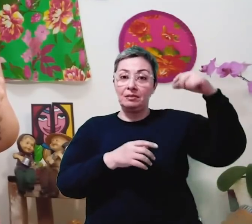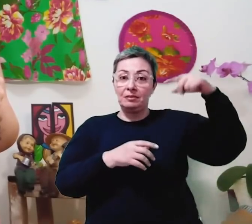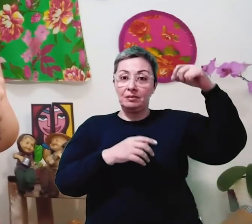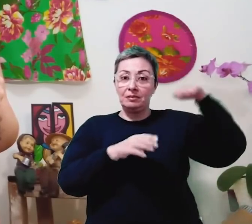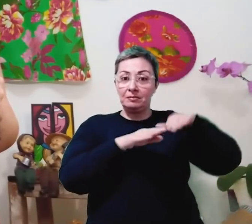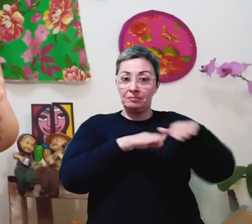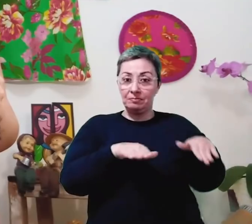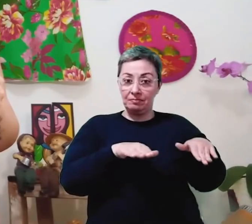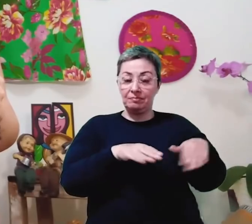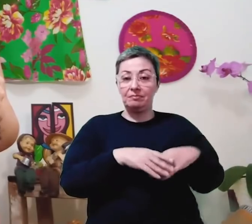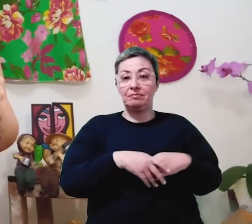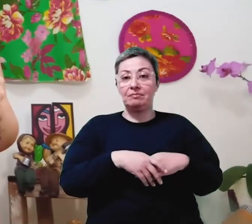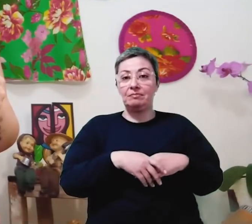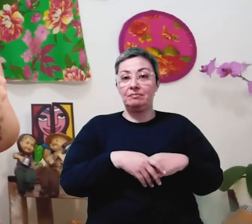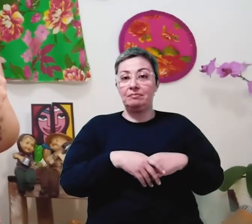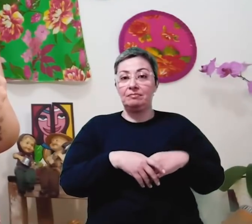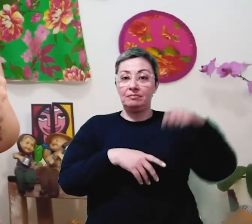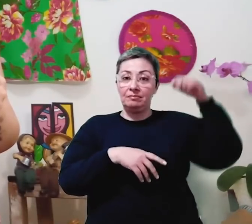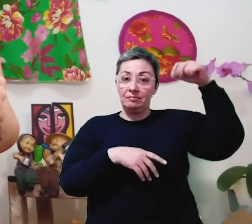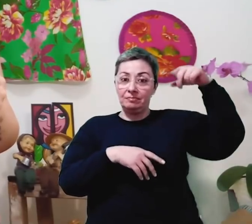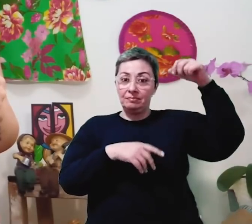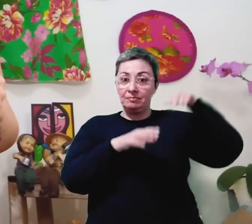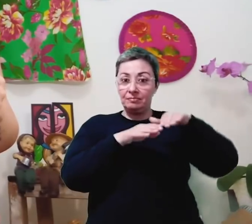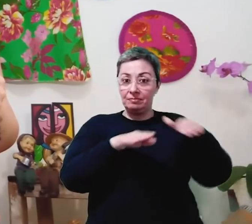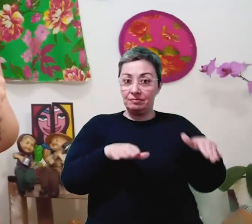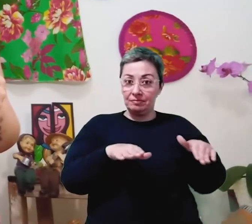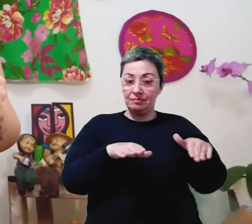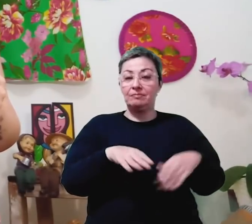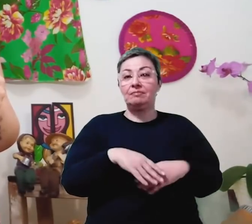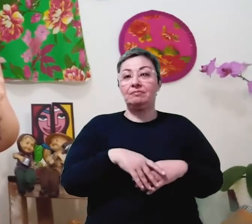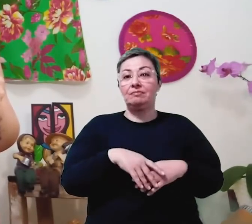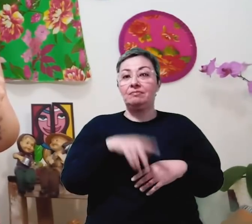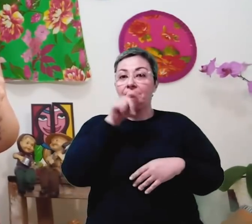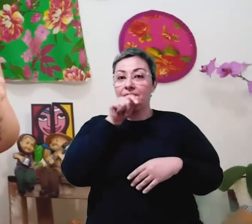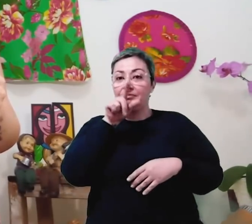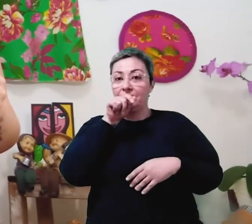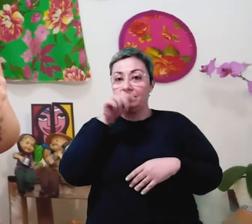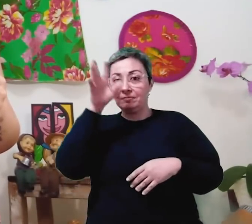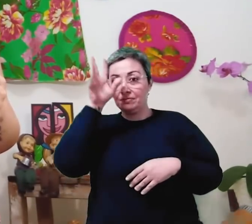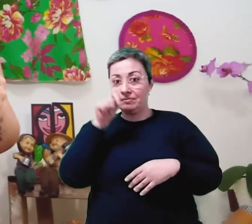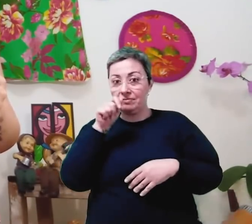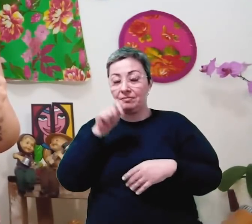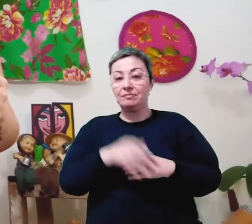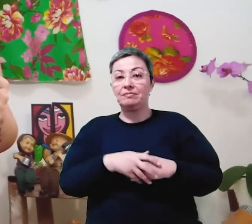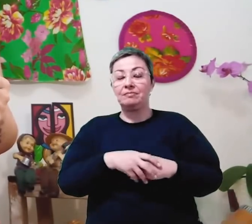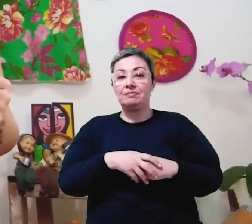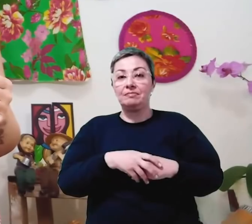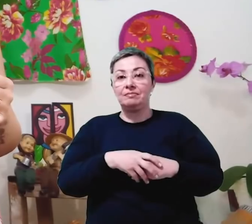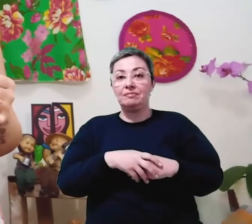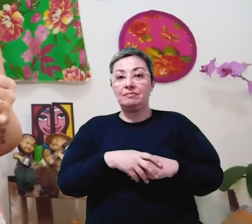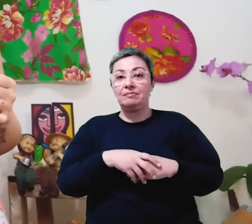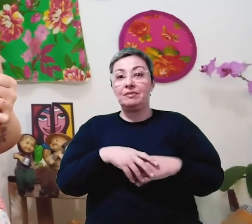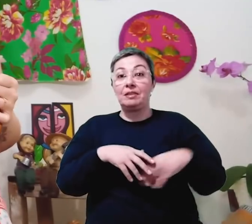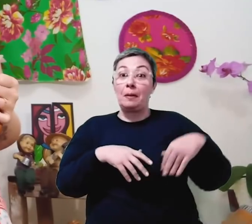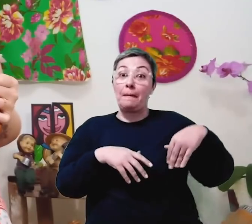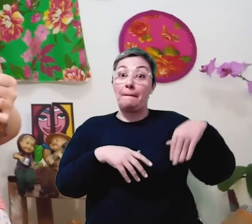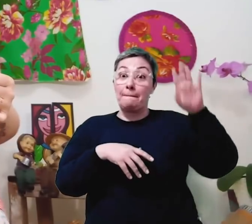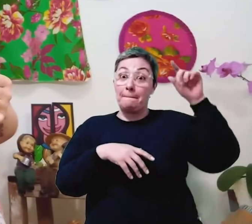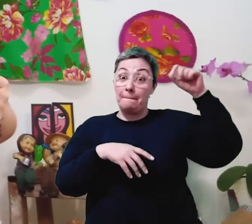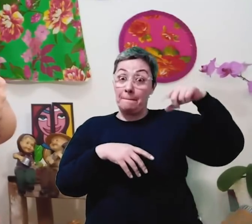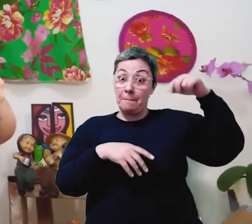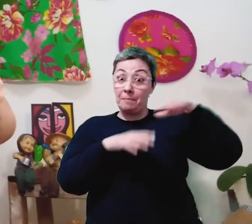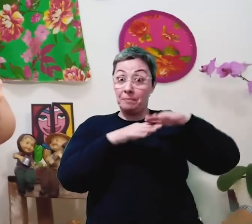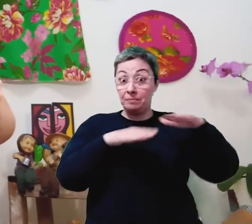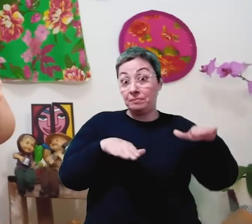pia. Pinga pia. Pia o pinto. Quanto mais a